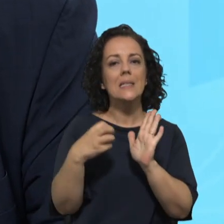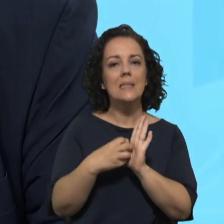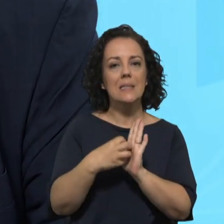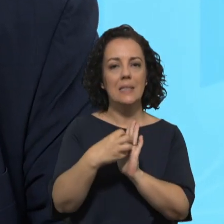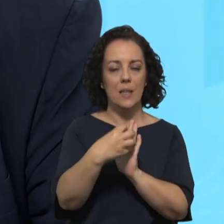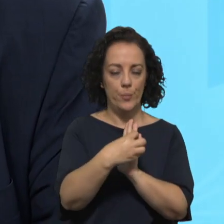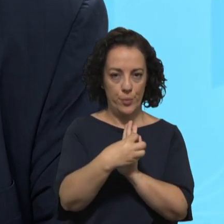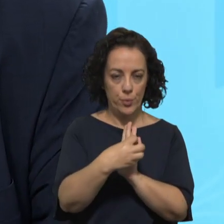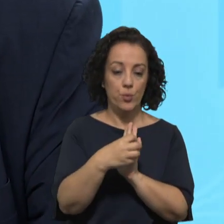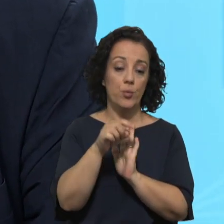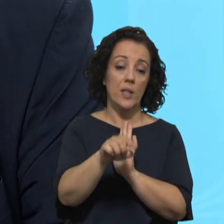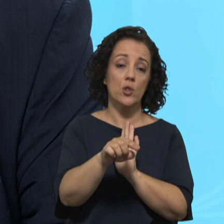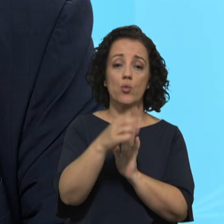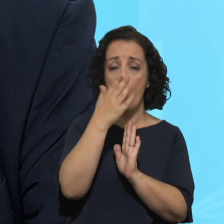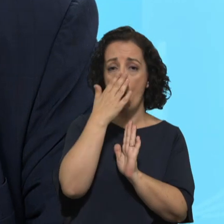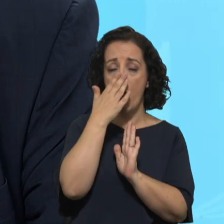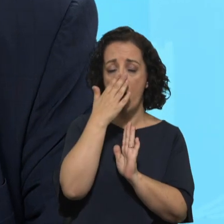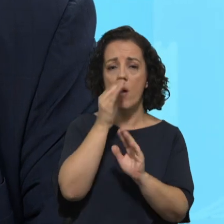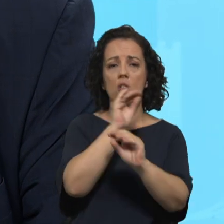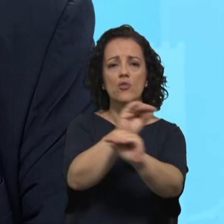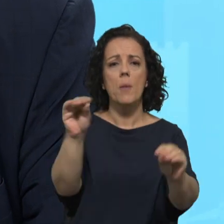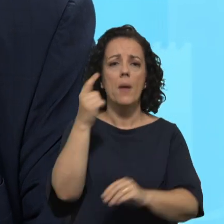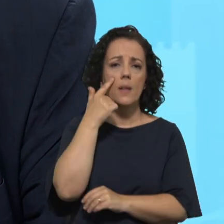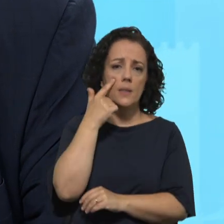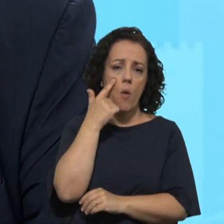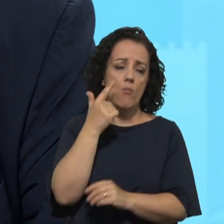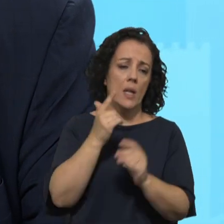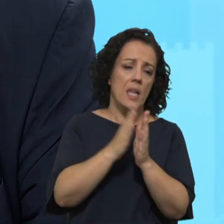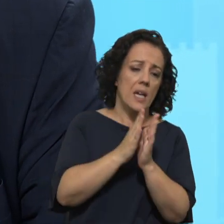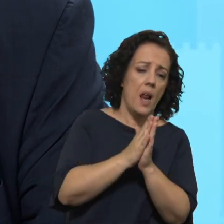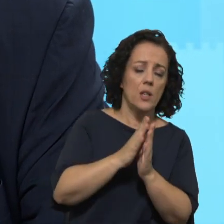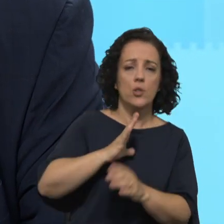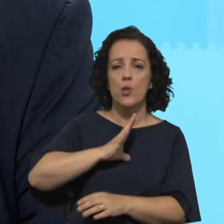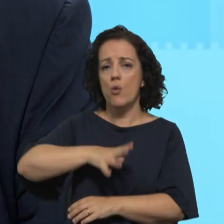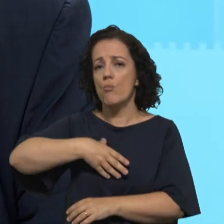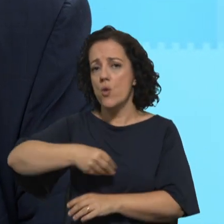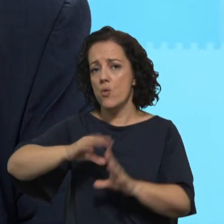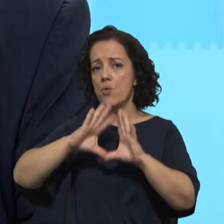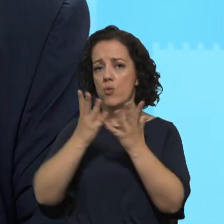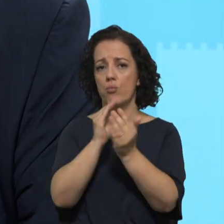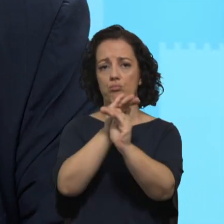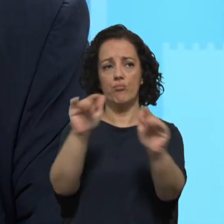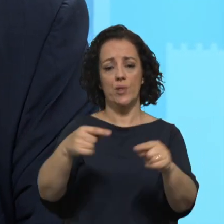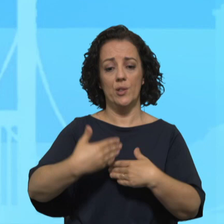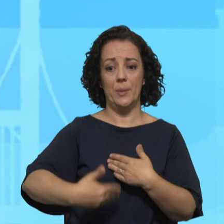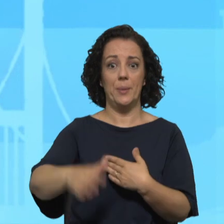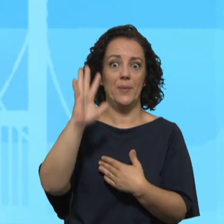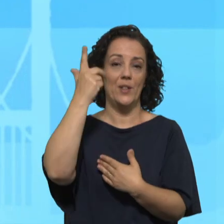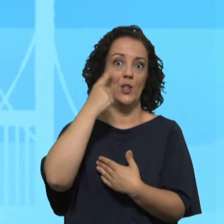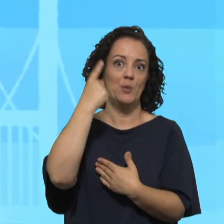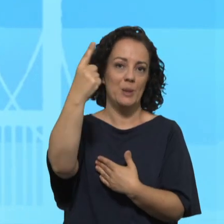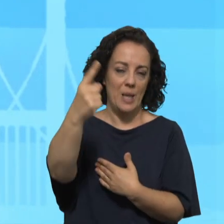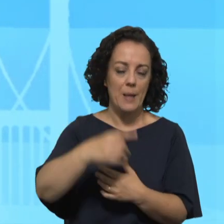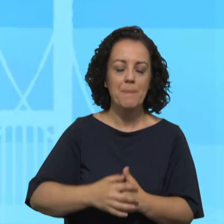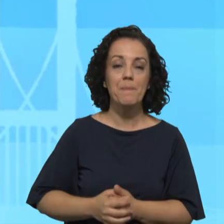também um modo de chamar a atenção da Igreja e do mundo para este grande evento que nos preparamos para celebrar. Os símbolos que